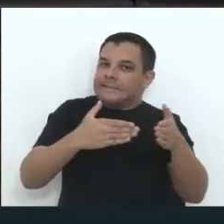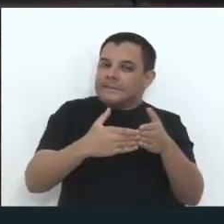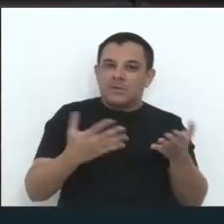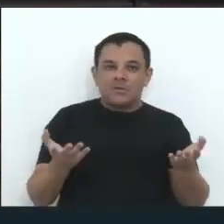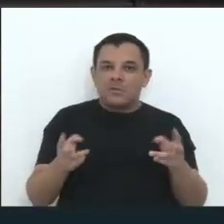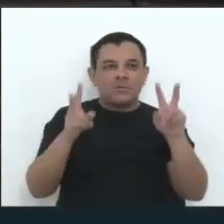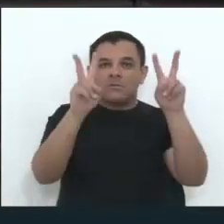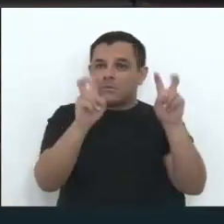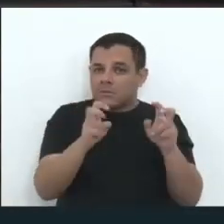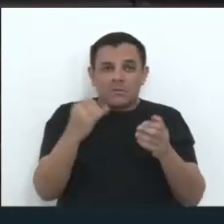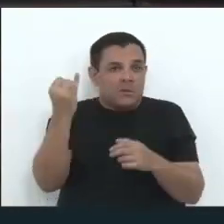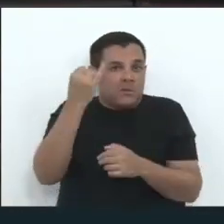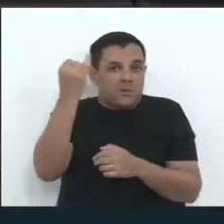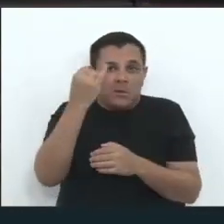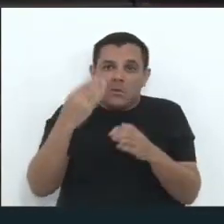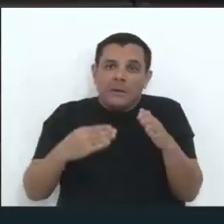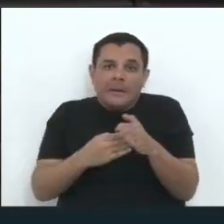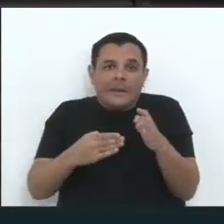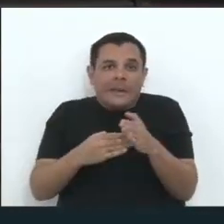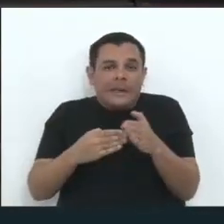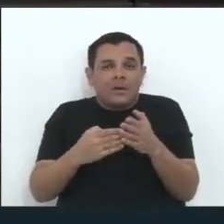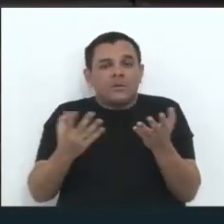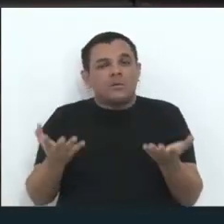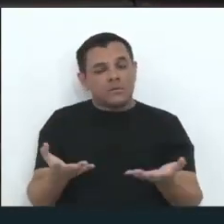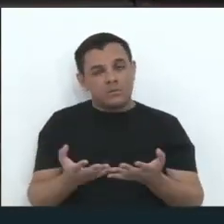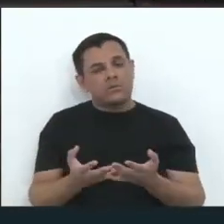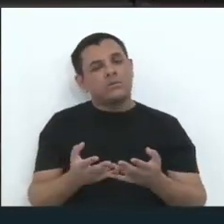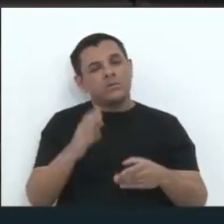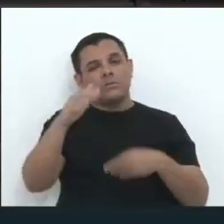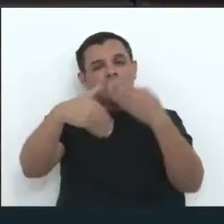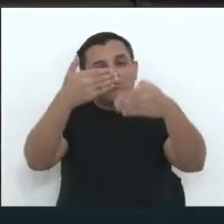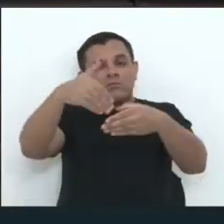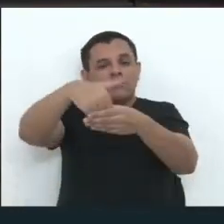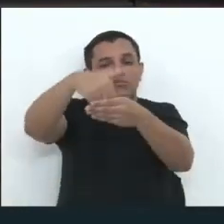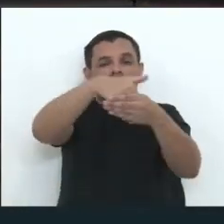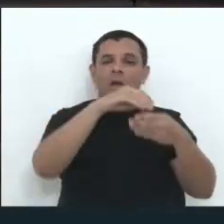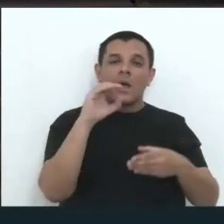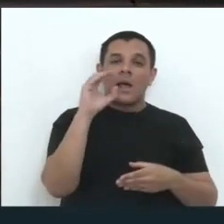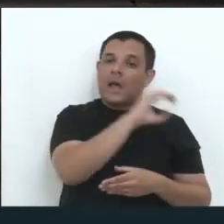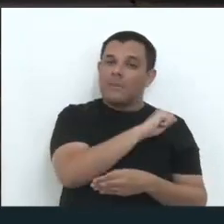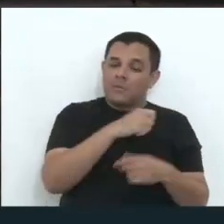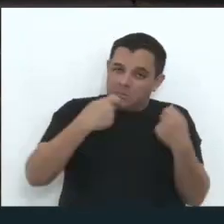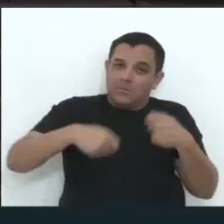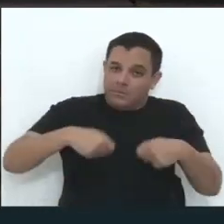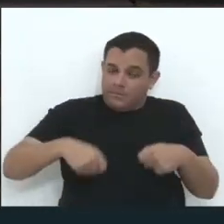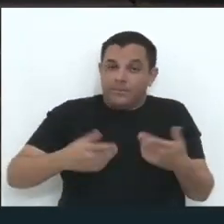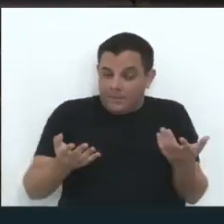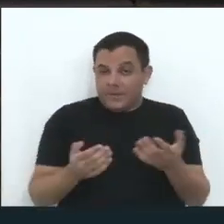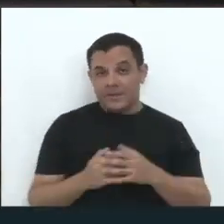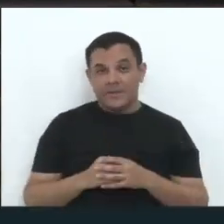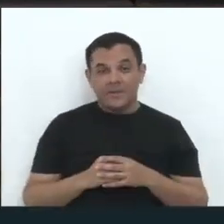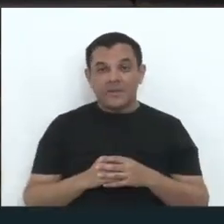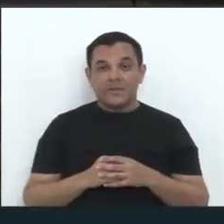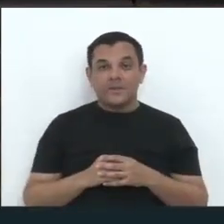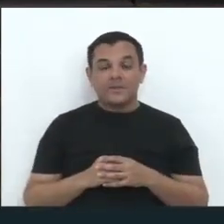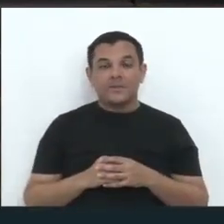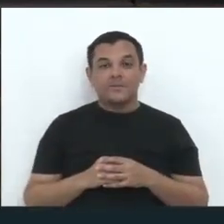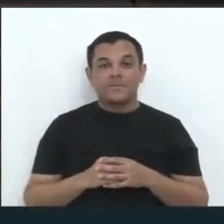temas tão relevantes que devem ser votados rapidamente. E